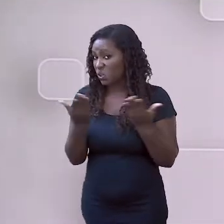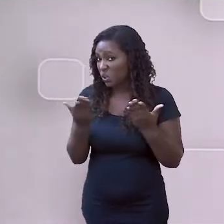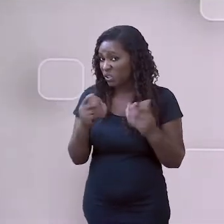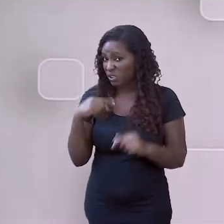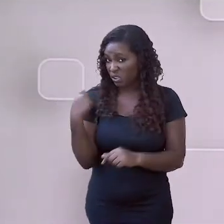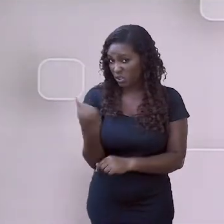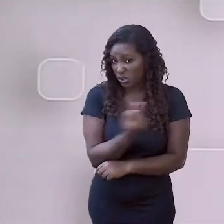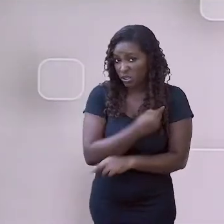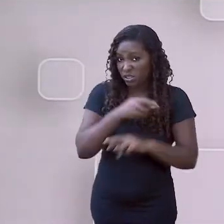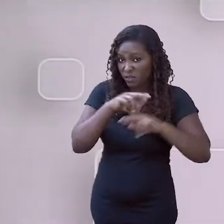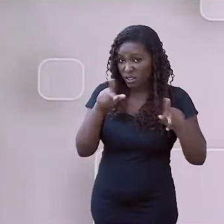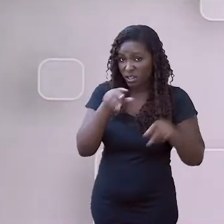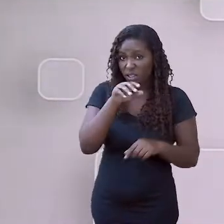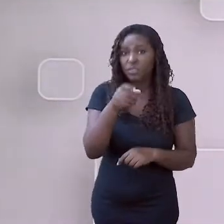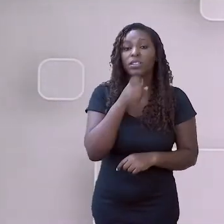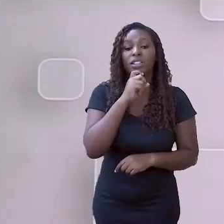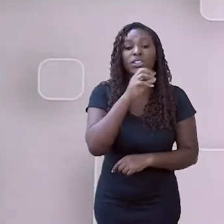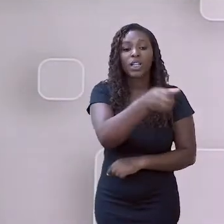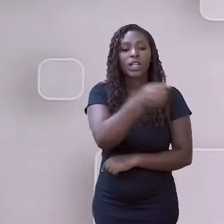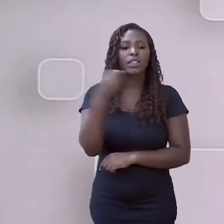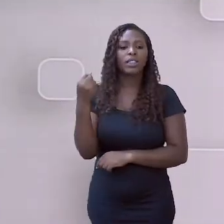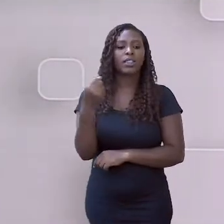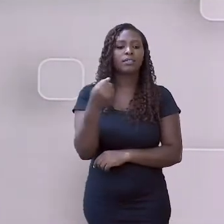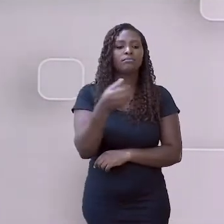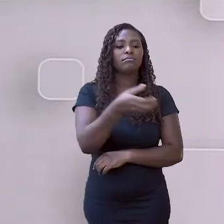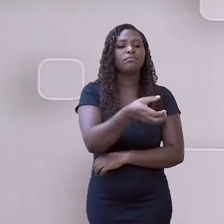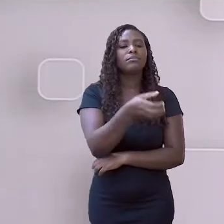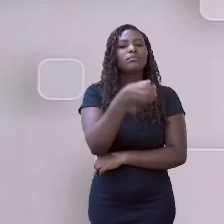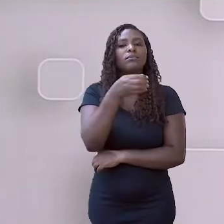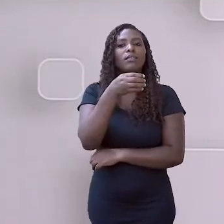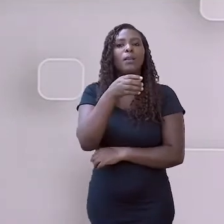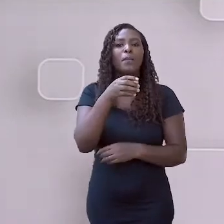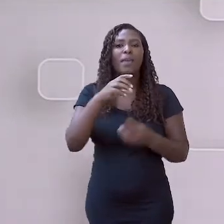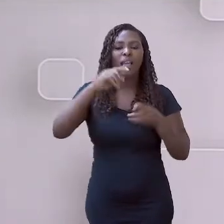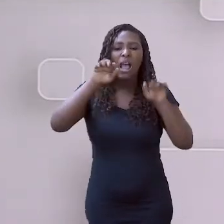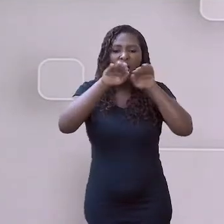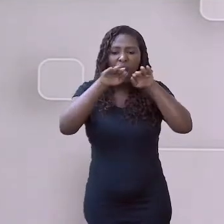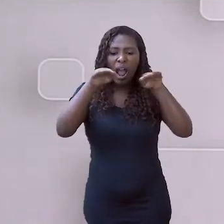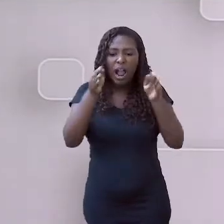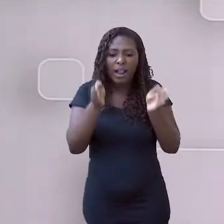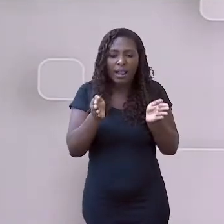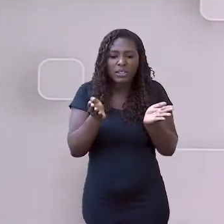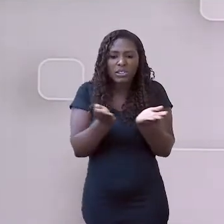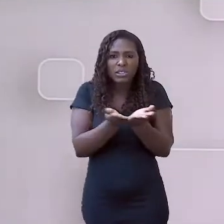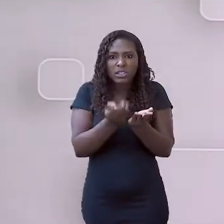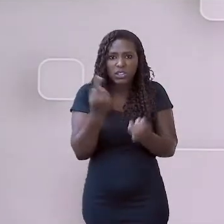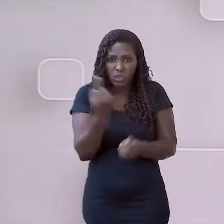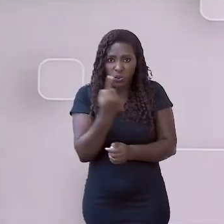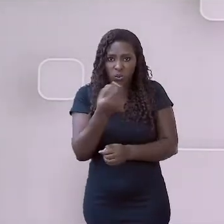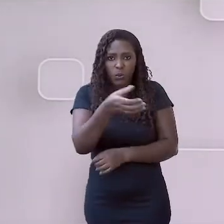Nós precisamos encontrar maneiras de conciliar isso.